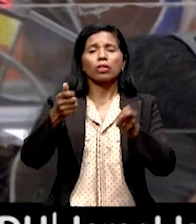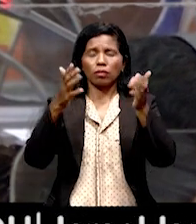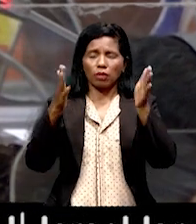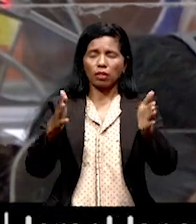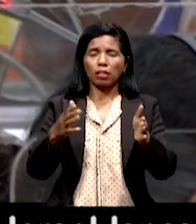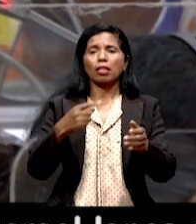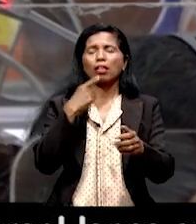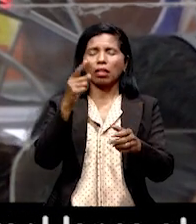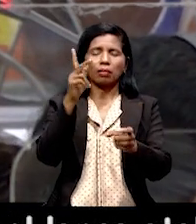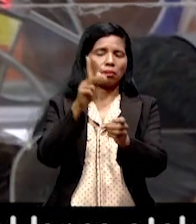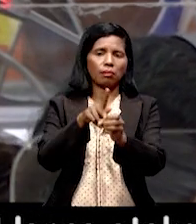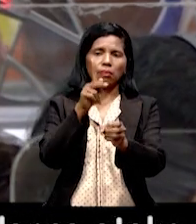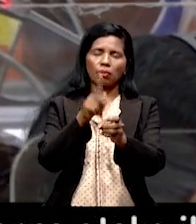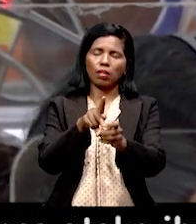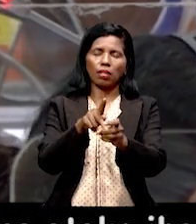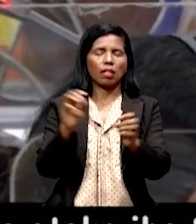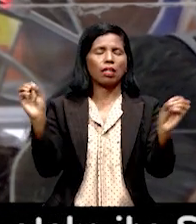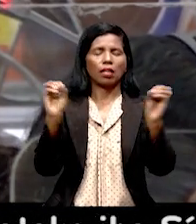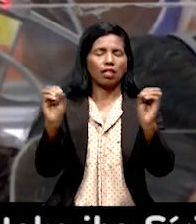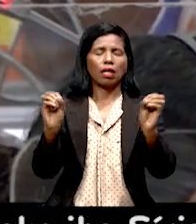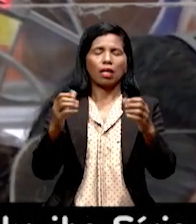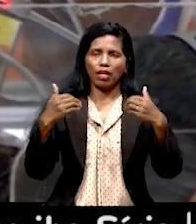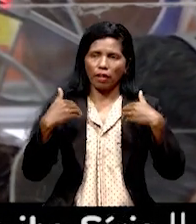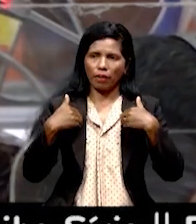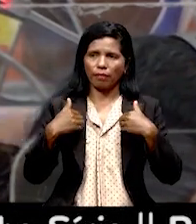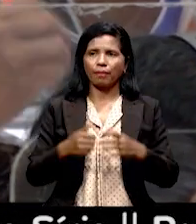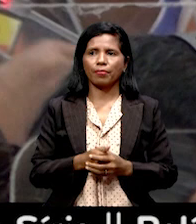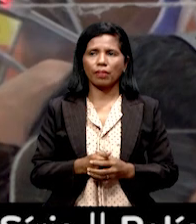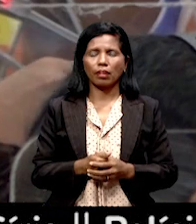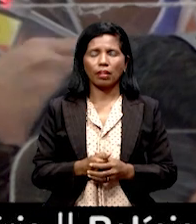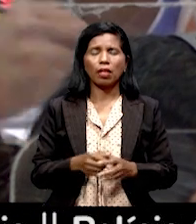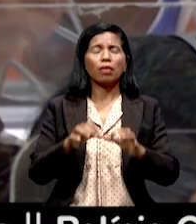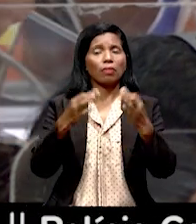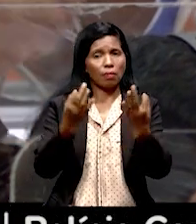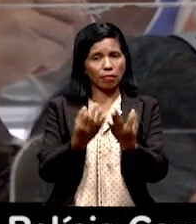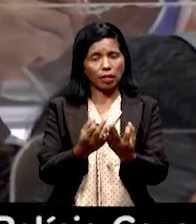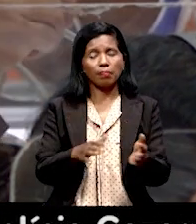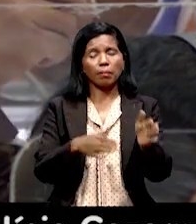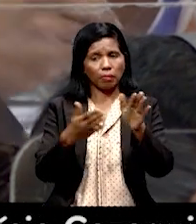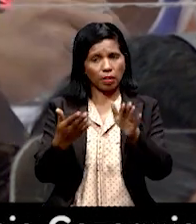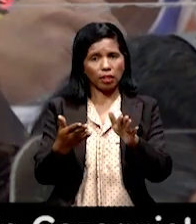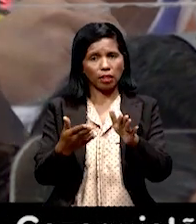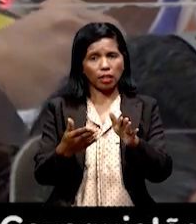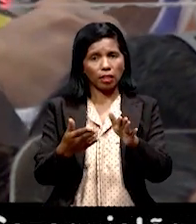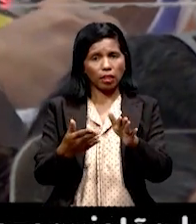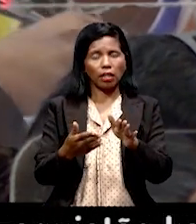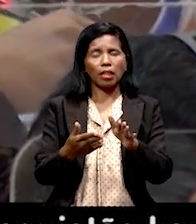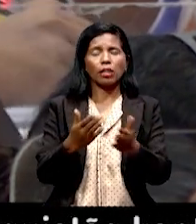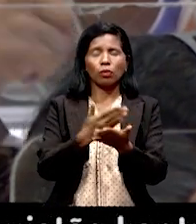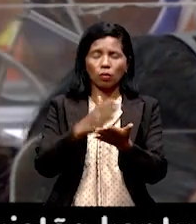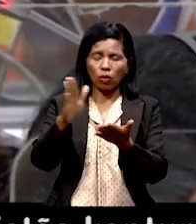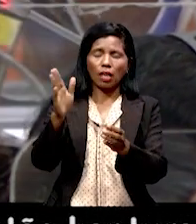mina laiha então família Matibian hasai fali $40 en semina tauba careta caro funerário ne rua